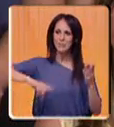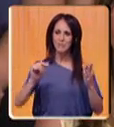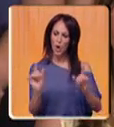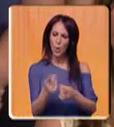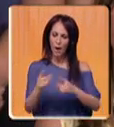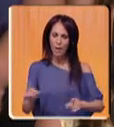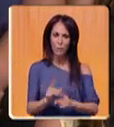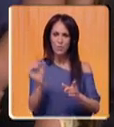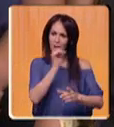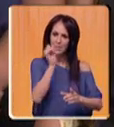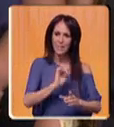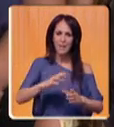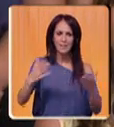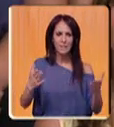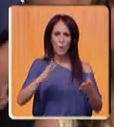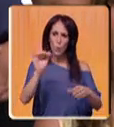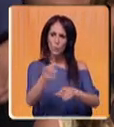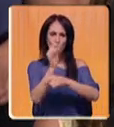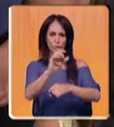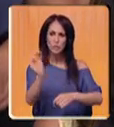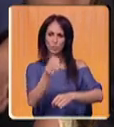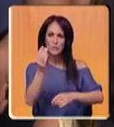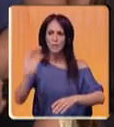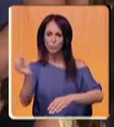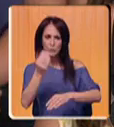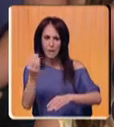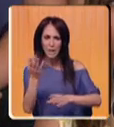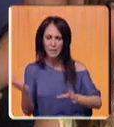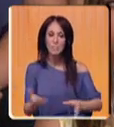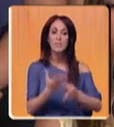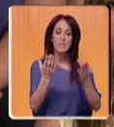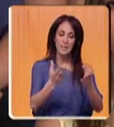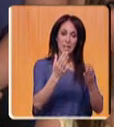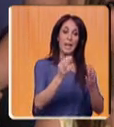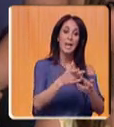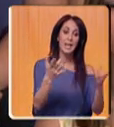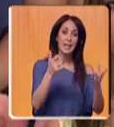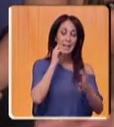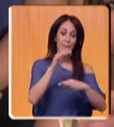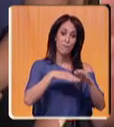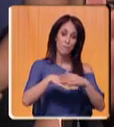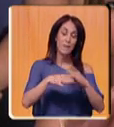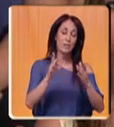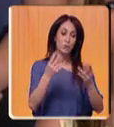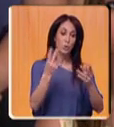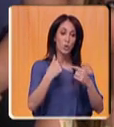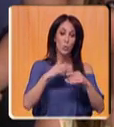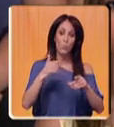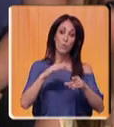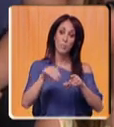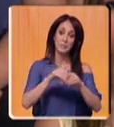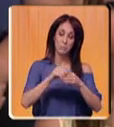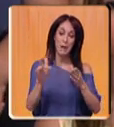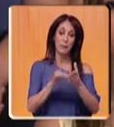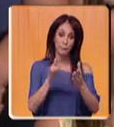foi um grande sucesso. Como é que nasceu esta canção? Esta canção é do Nuno Zé Fernandes e do Carlos Coelho, autores da revista onde eu ia participar. Carlos